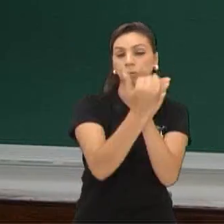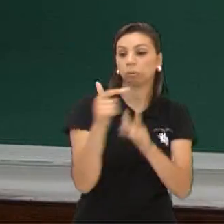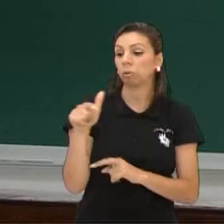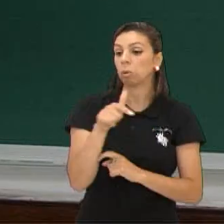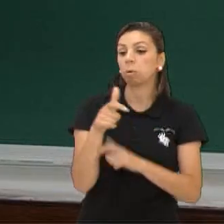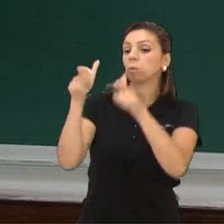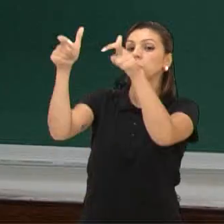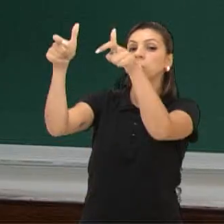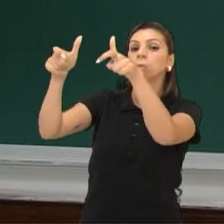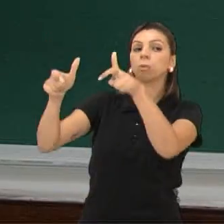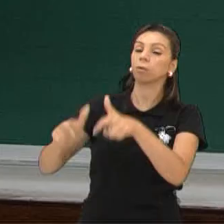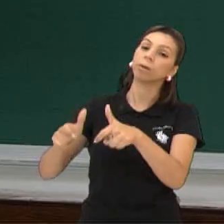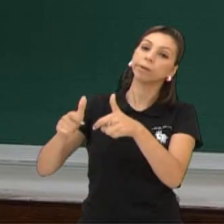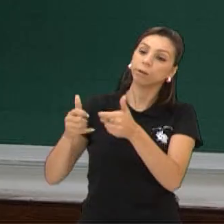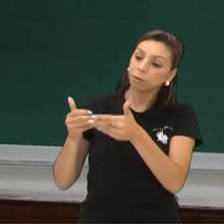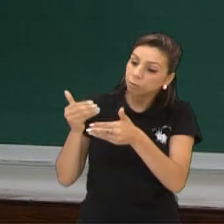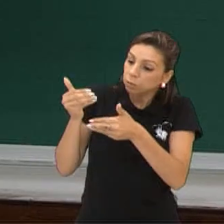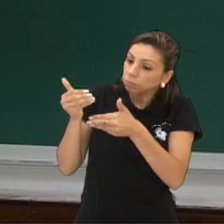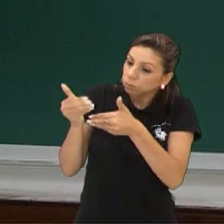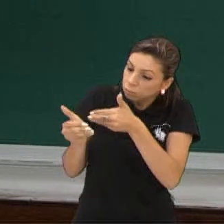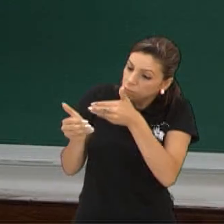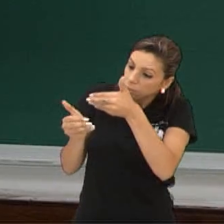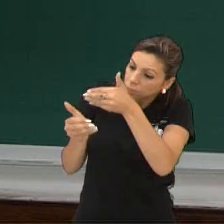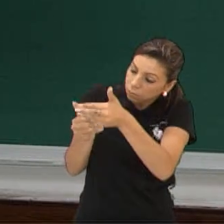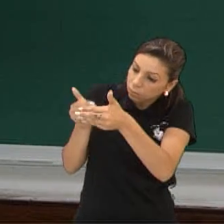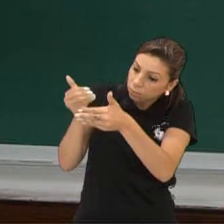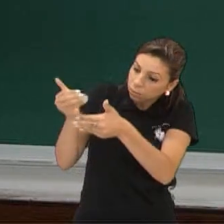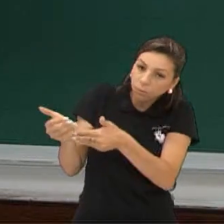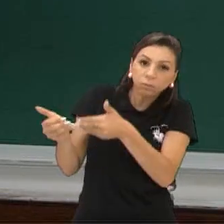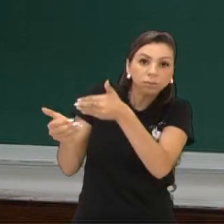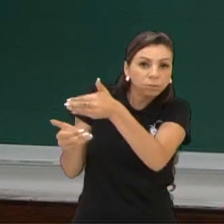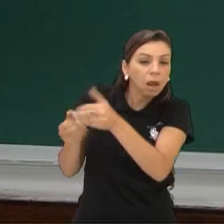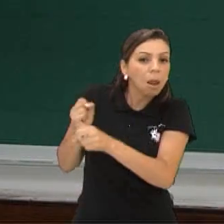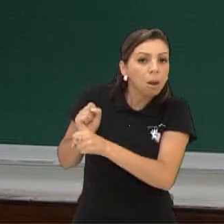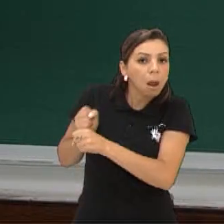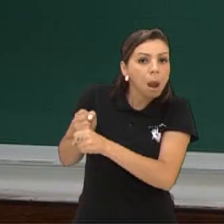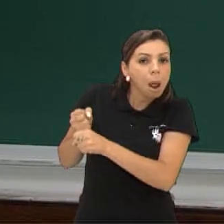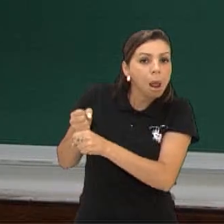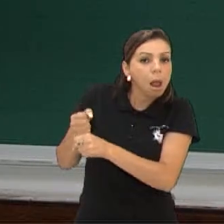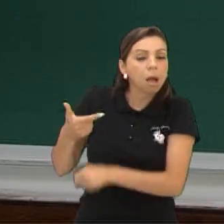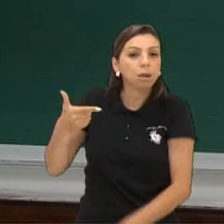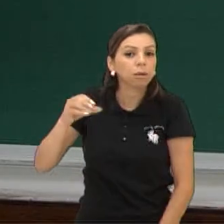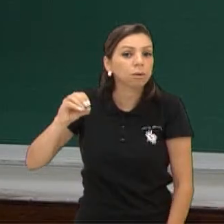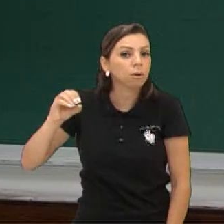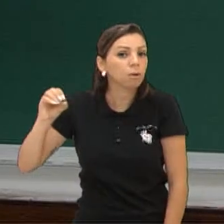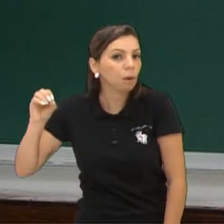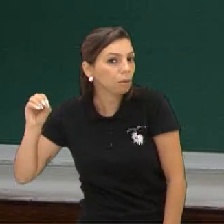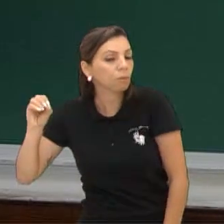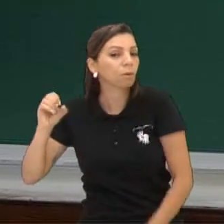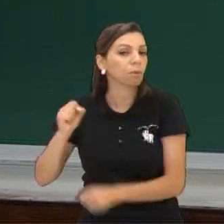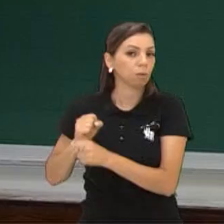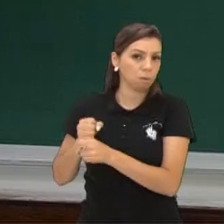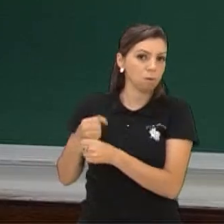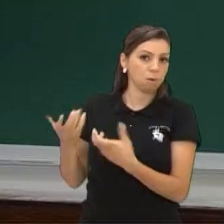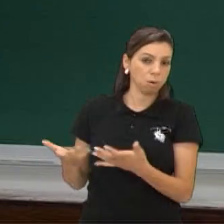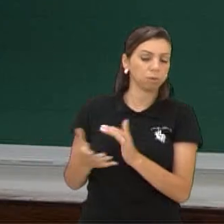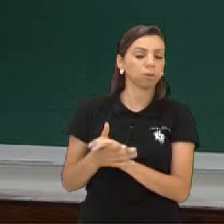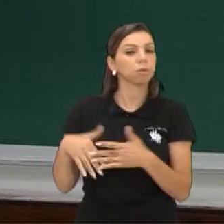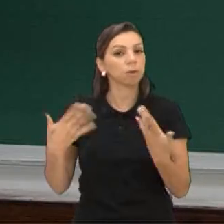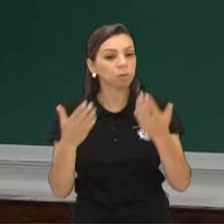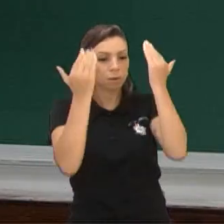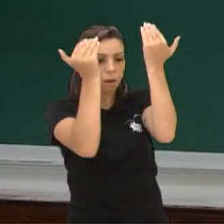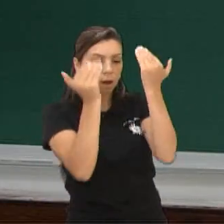lugares vinham se avolumando em 200 anos. Então, enquanto você analisa outras localidades